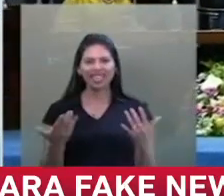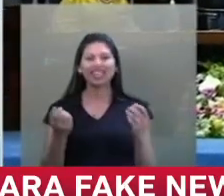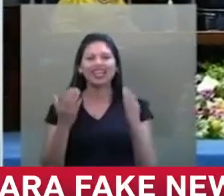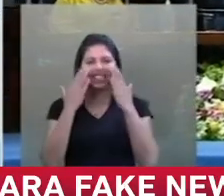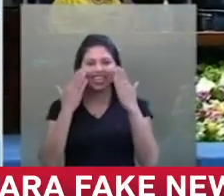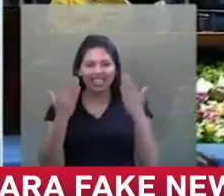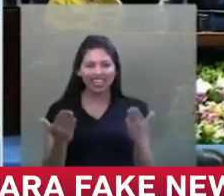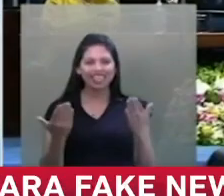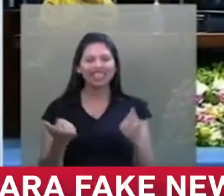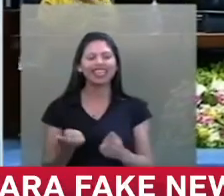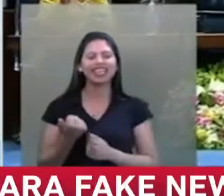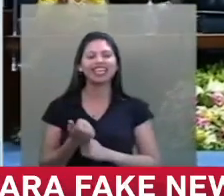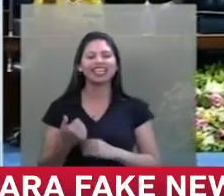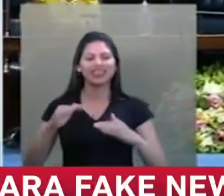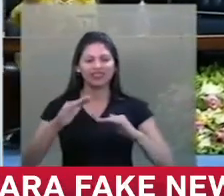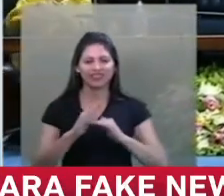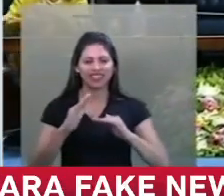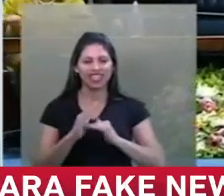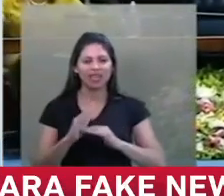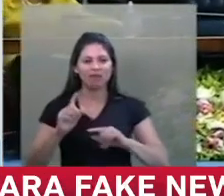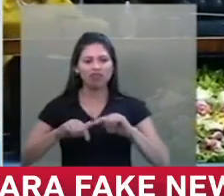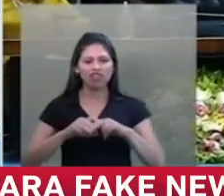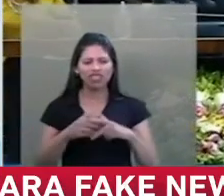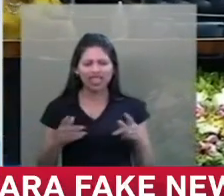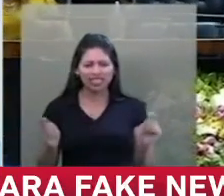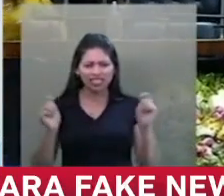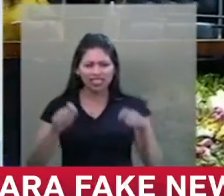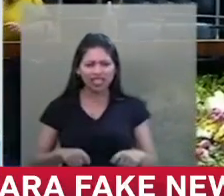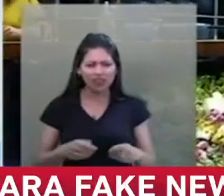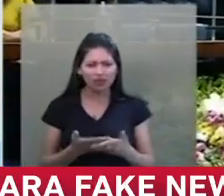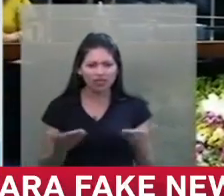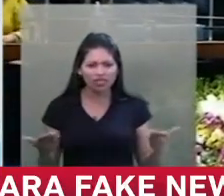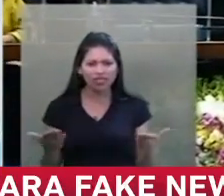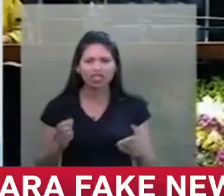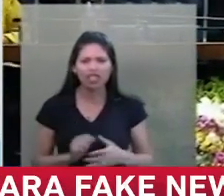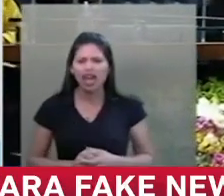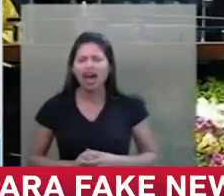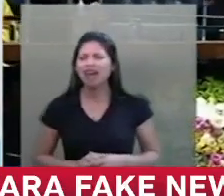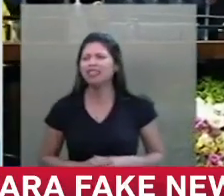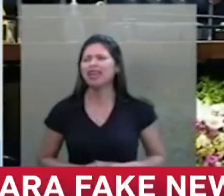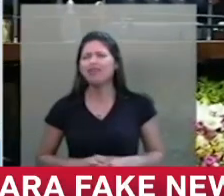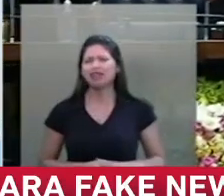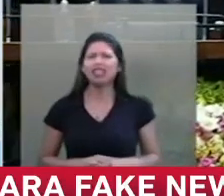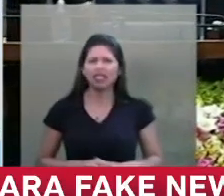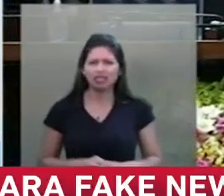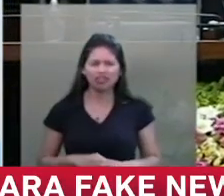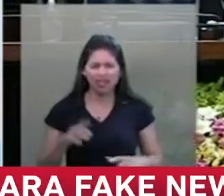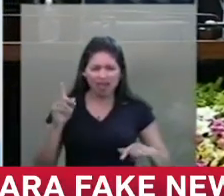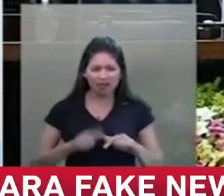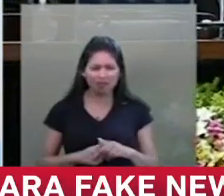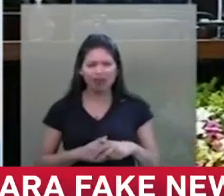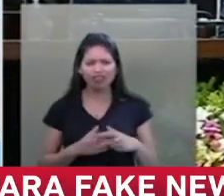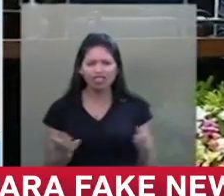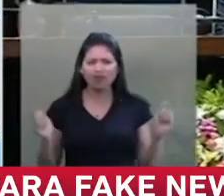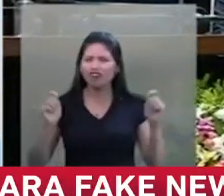para quem cometer esse crime de comunicação enganosa em massa. O presidente alegou que o dispositivo seria